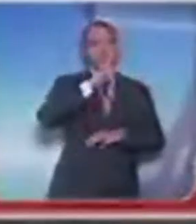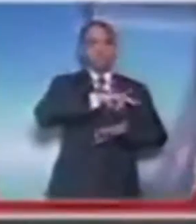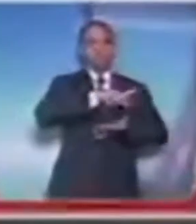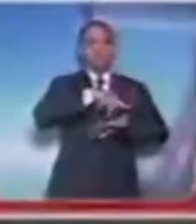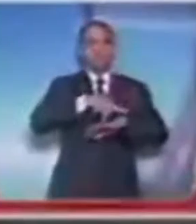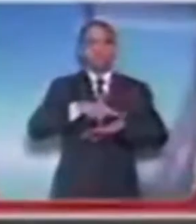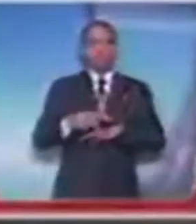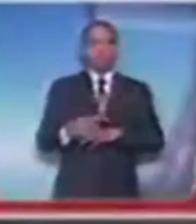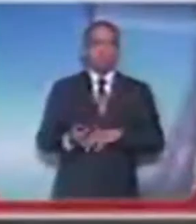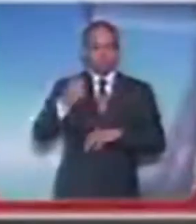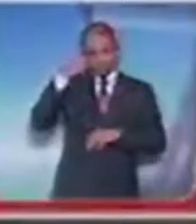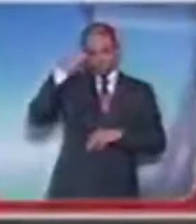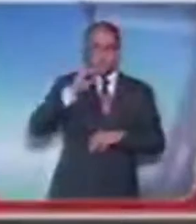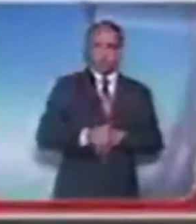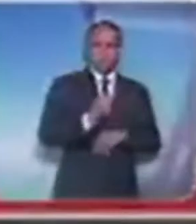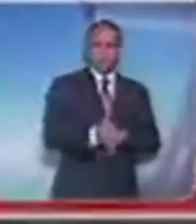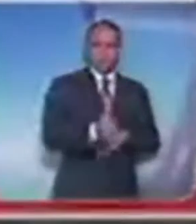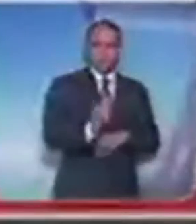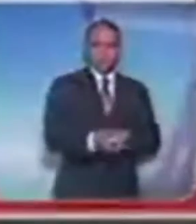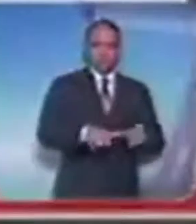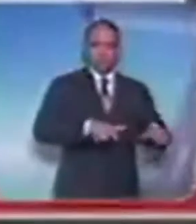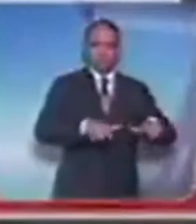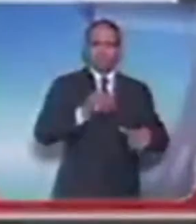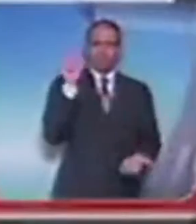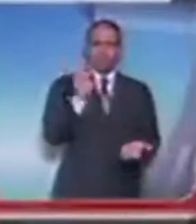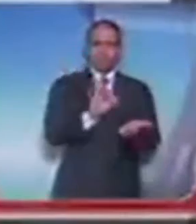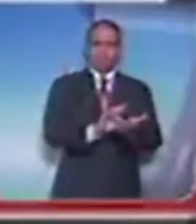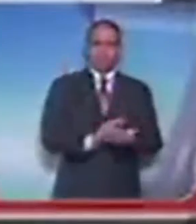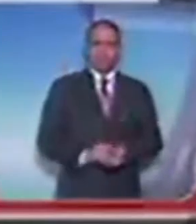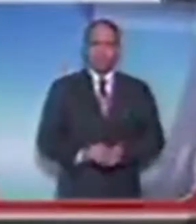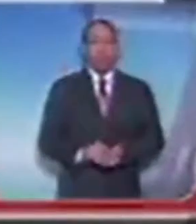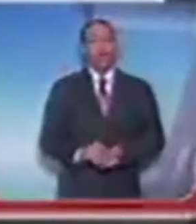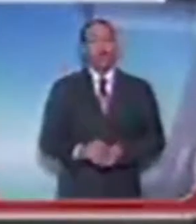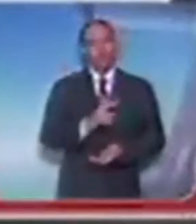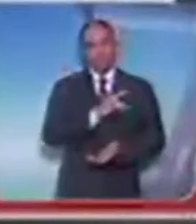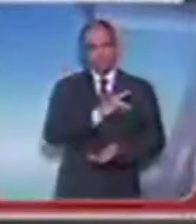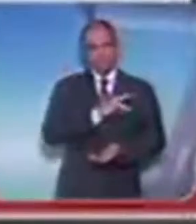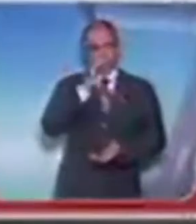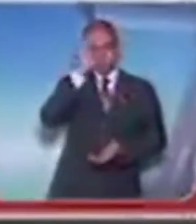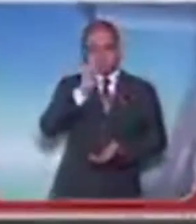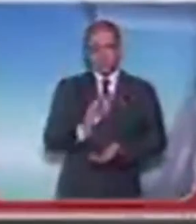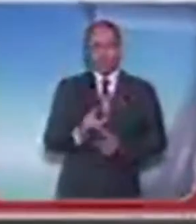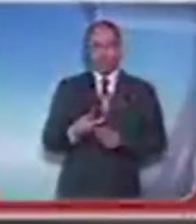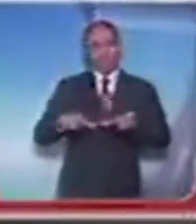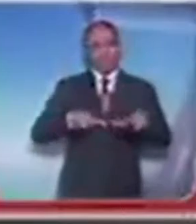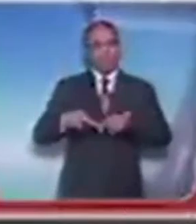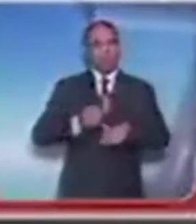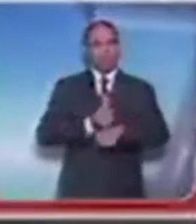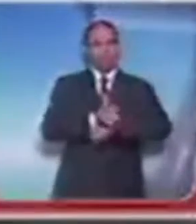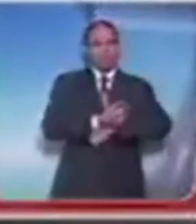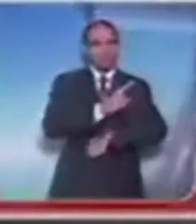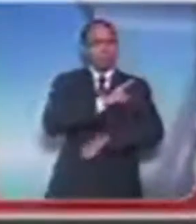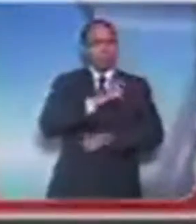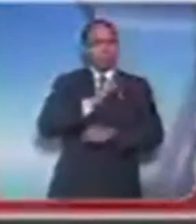a superexploração dos trabalhadores é uma realidade. Haja vista que nós temos no Brasil ainda o trabalho escravo. O